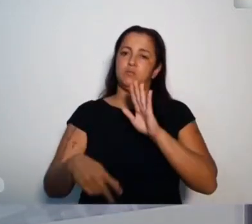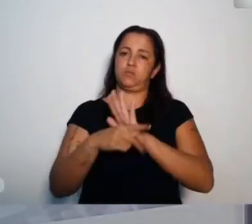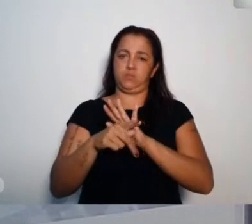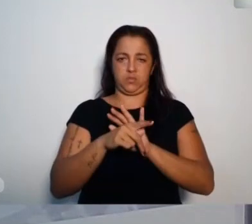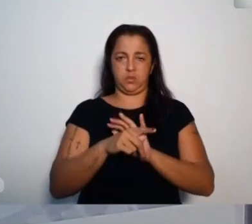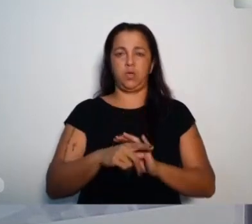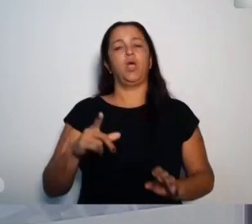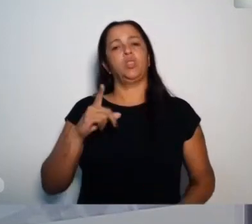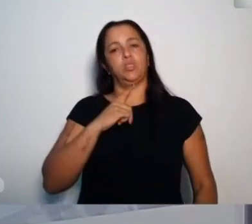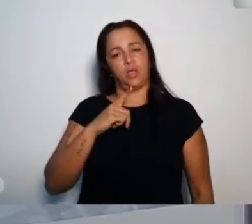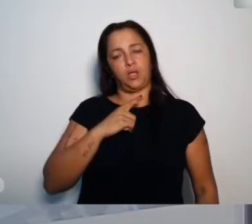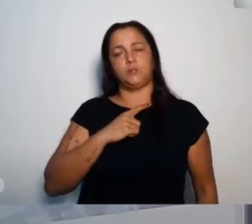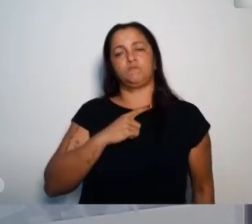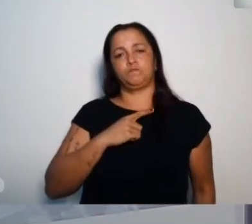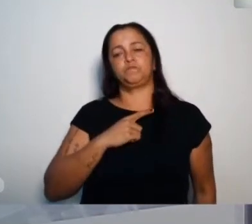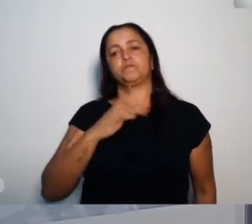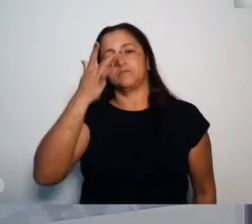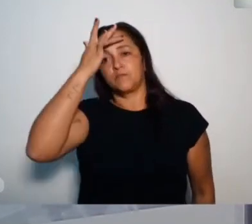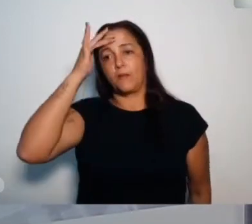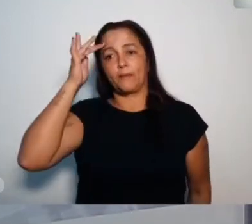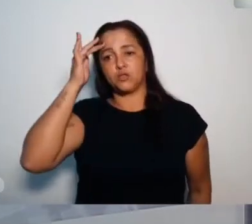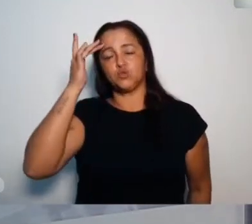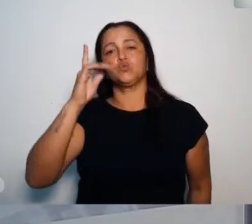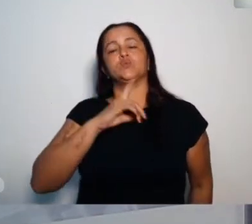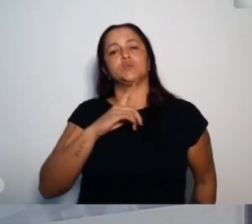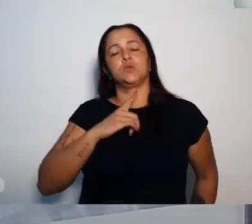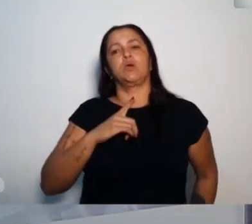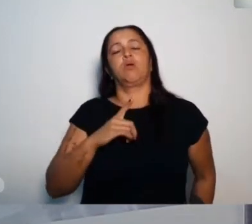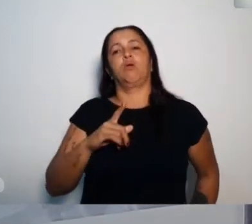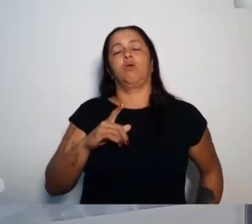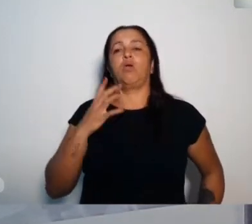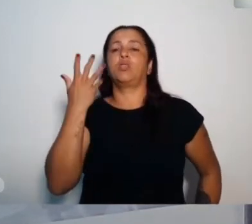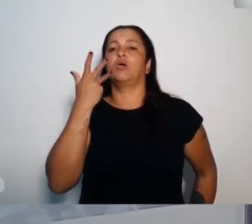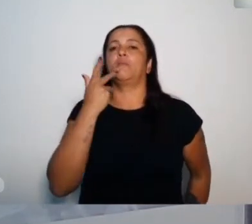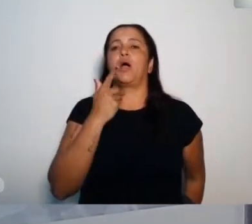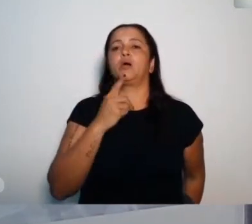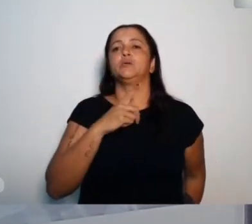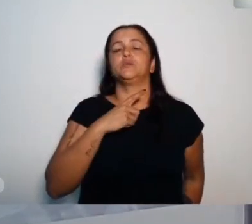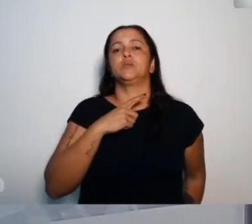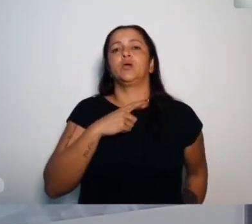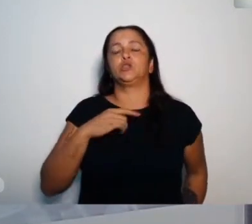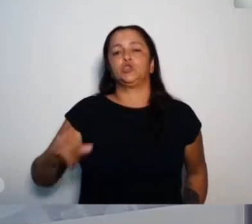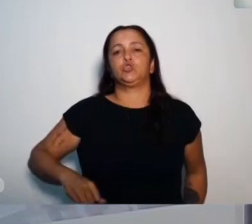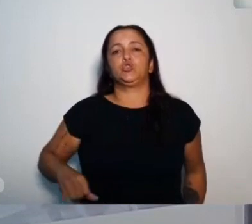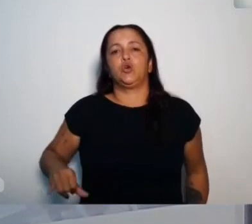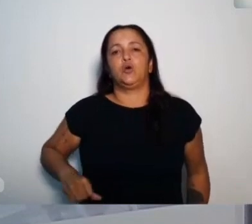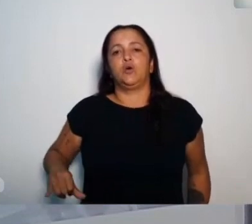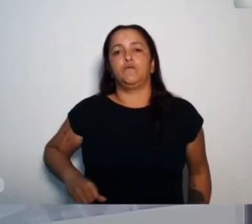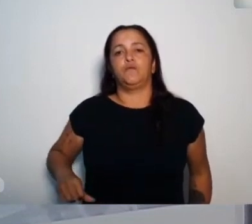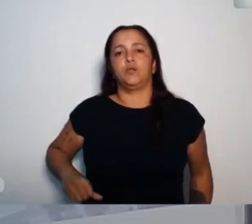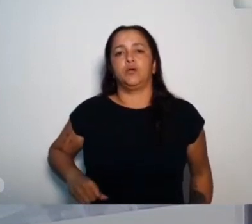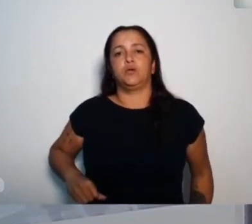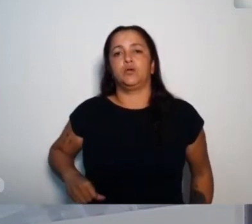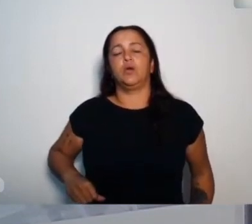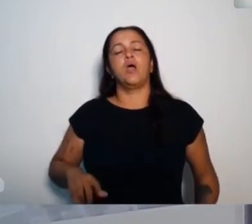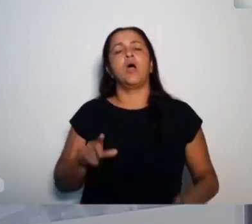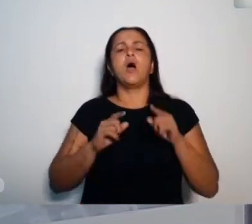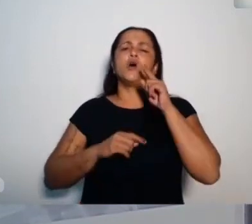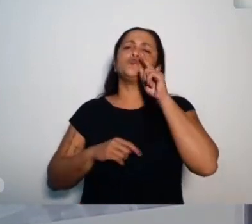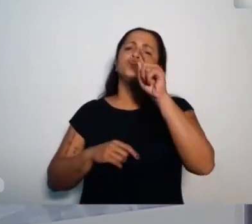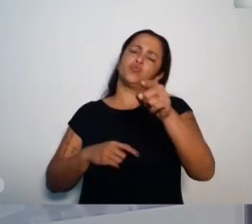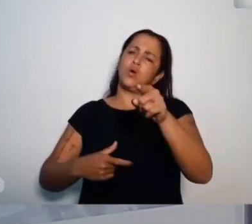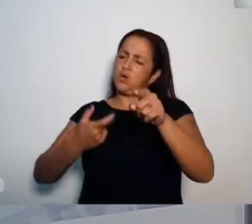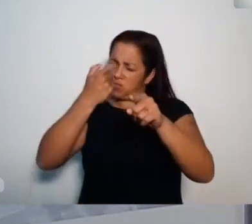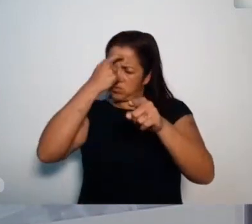Existem pessoas, animais que sofrem com os fogos de artifício. A sua consciência,